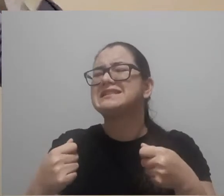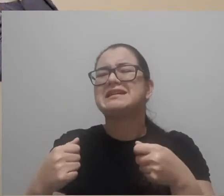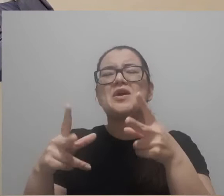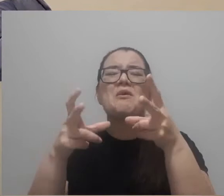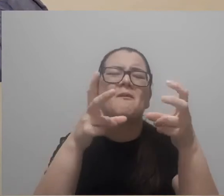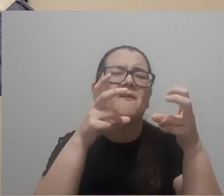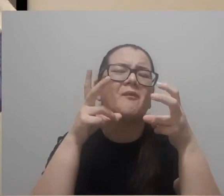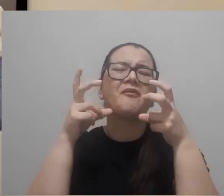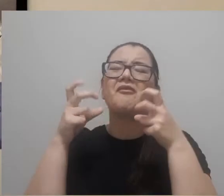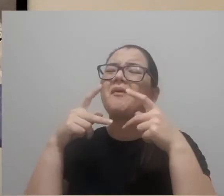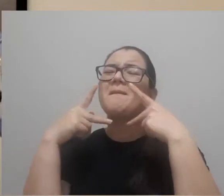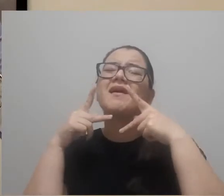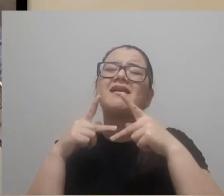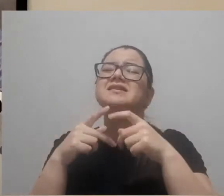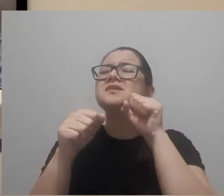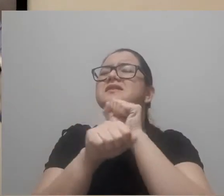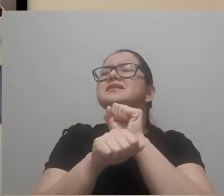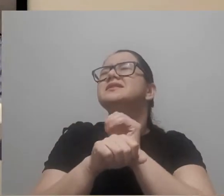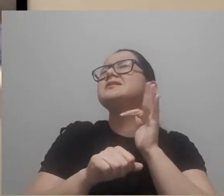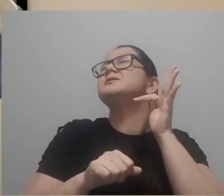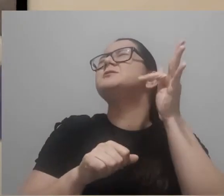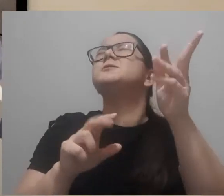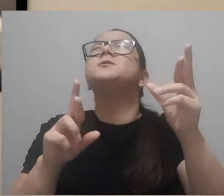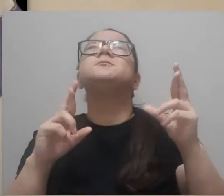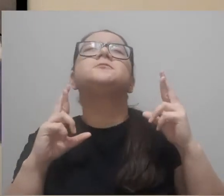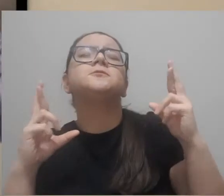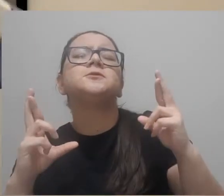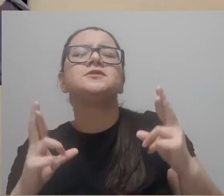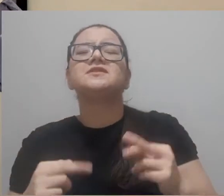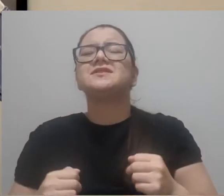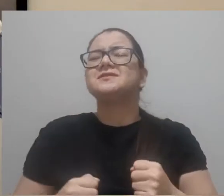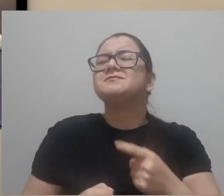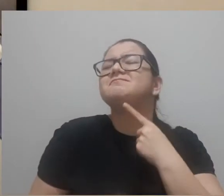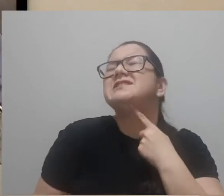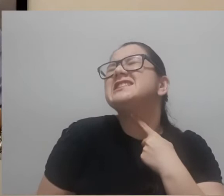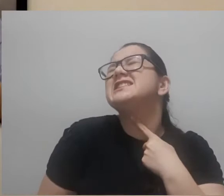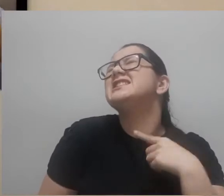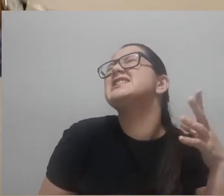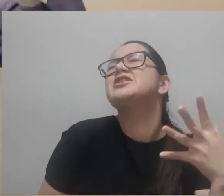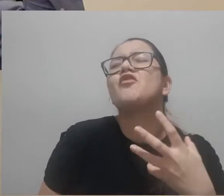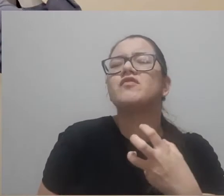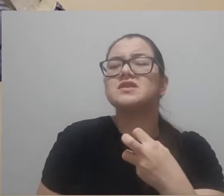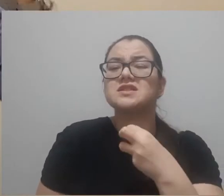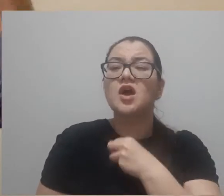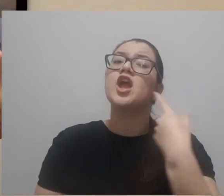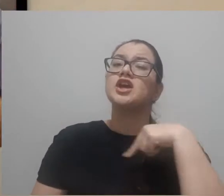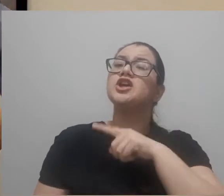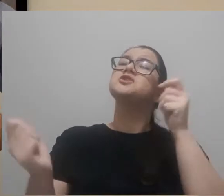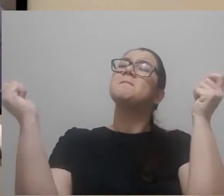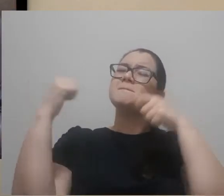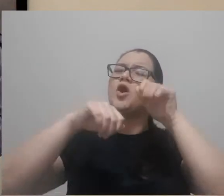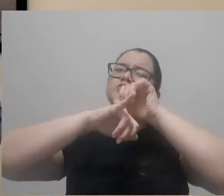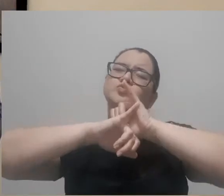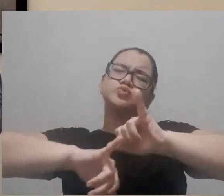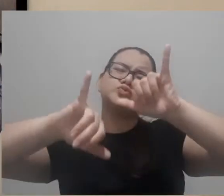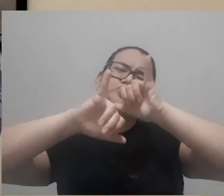ouvir uma mensagem de salvação? Nós podemos sim ser proclamadores, ser instrumentos da mão de Deus